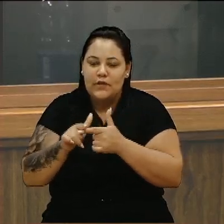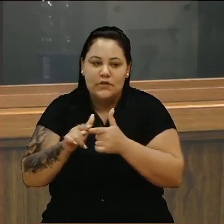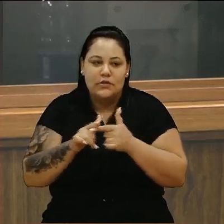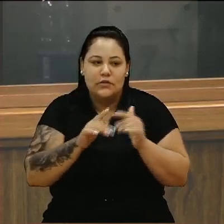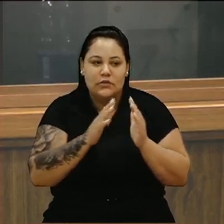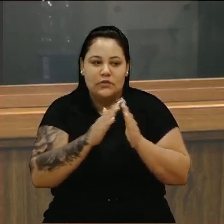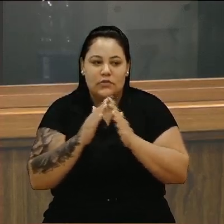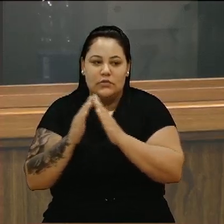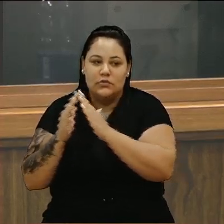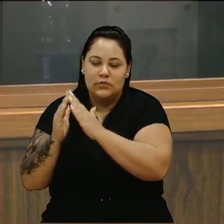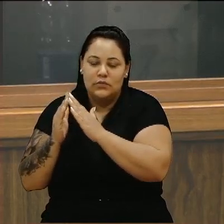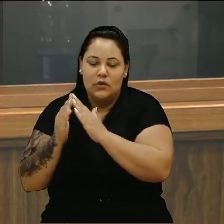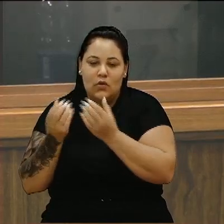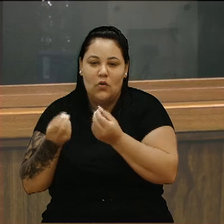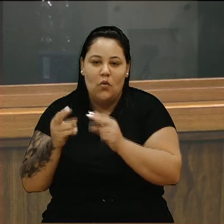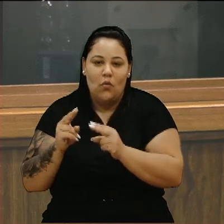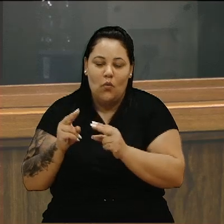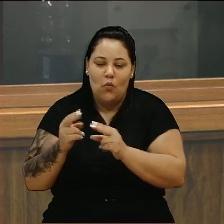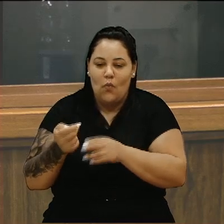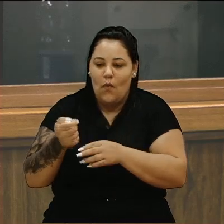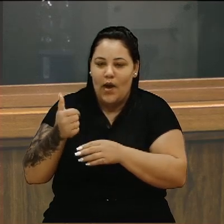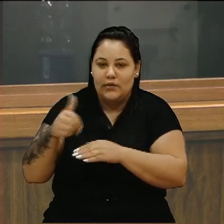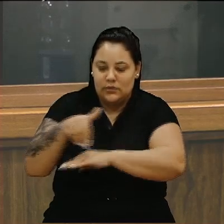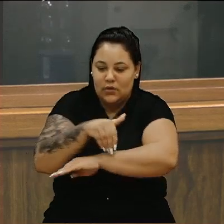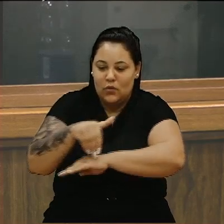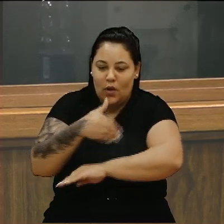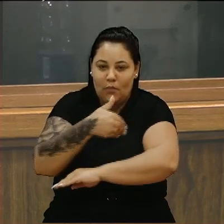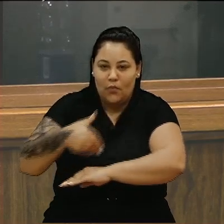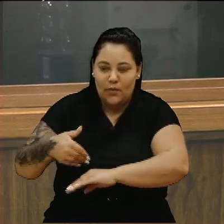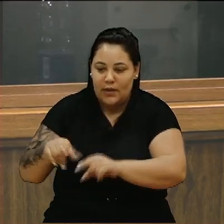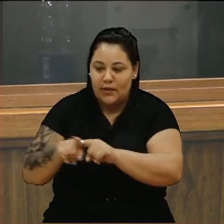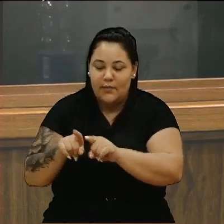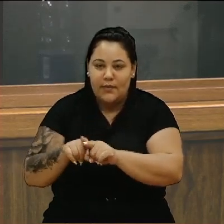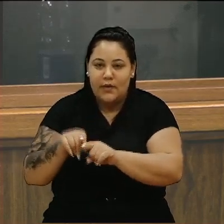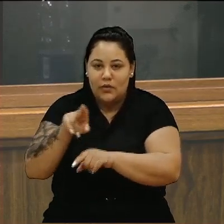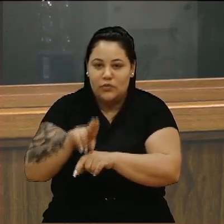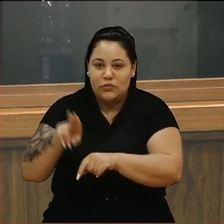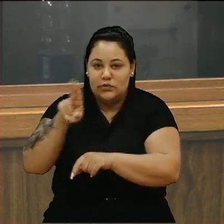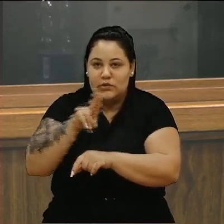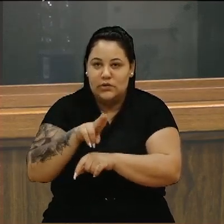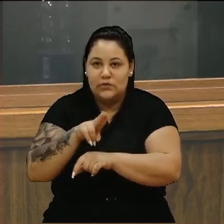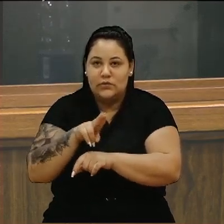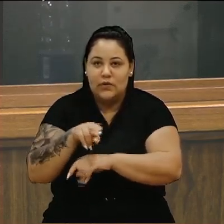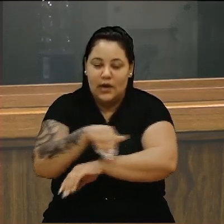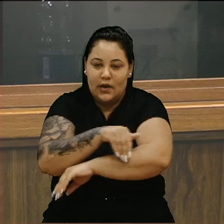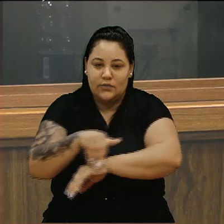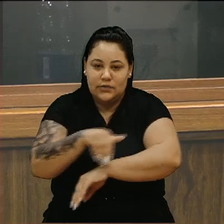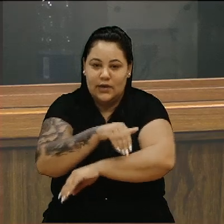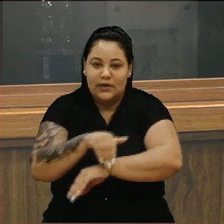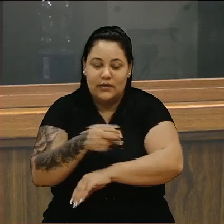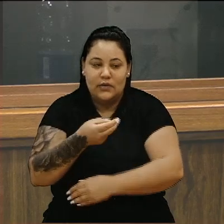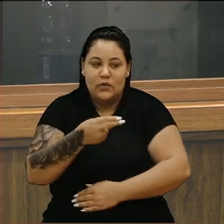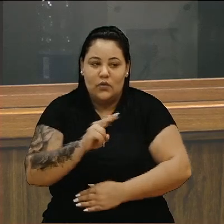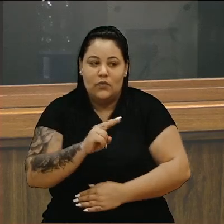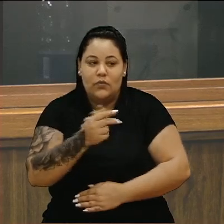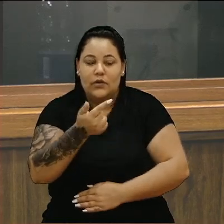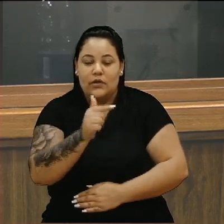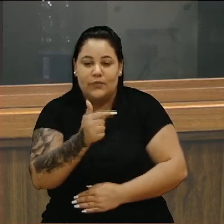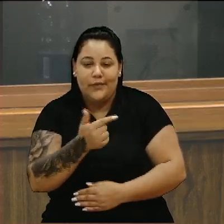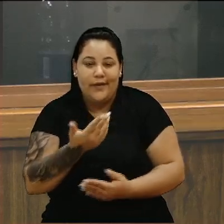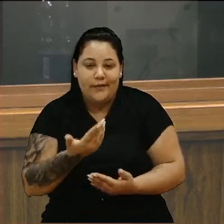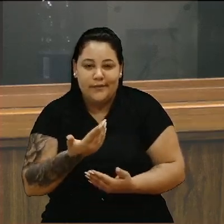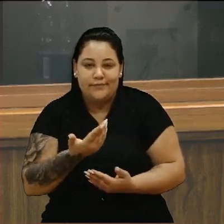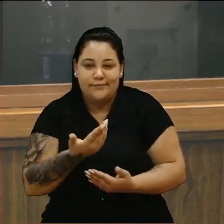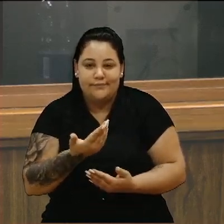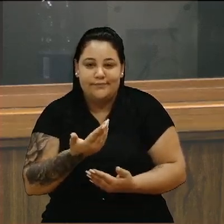passa quase na via pública, ocupando a calçada, ou que não tem recuo na sua